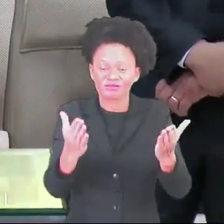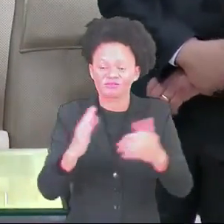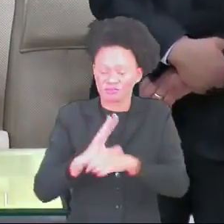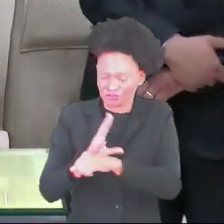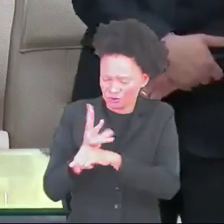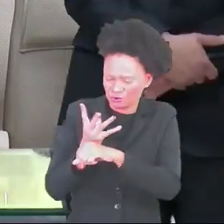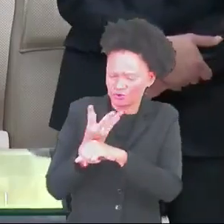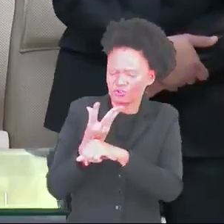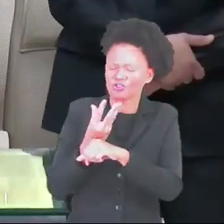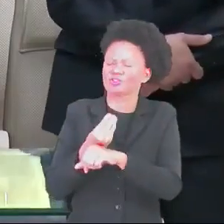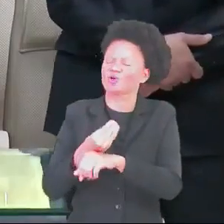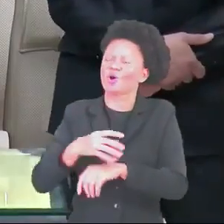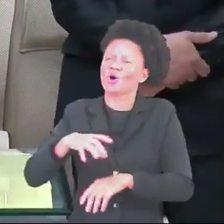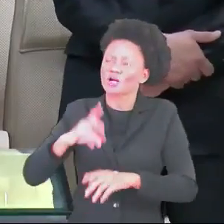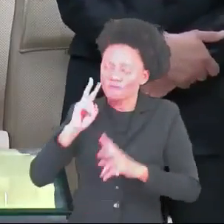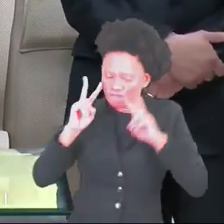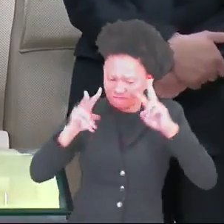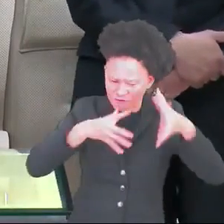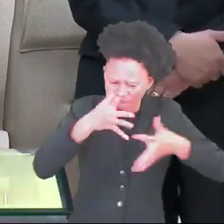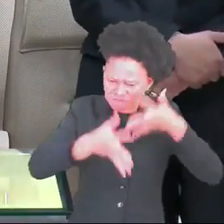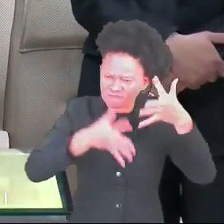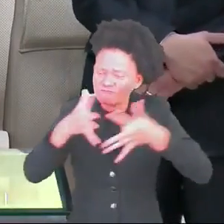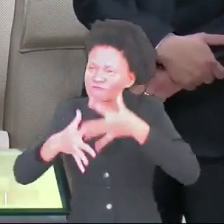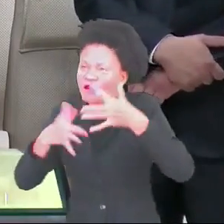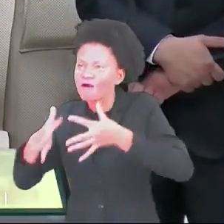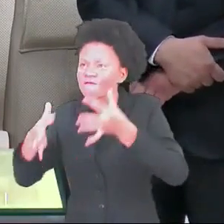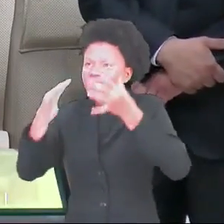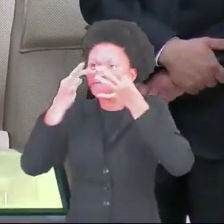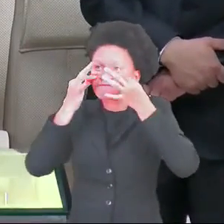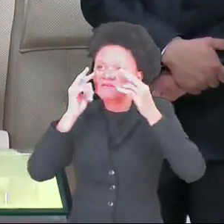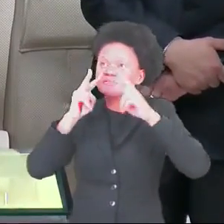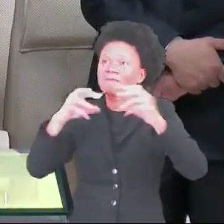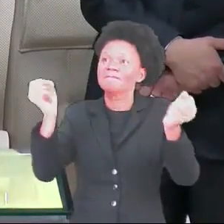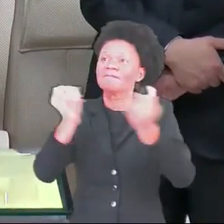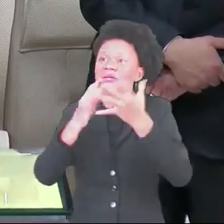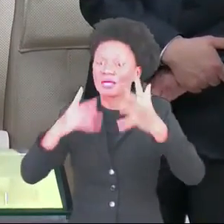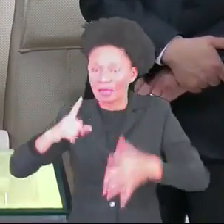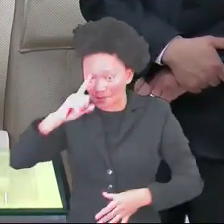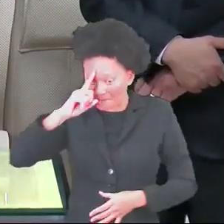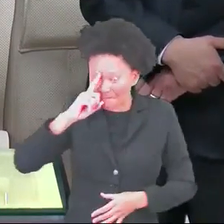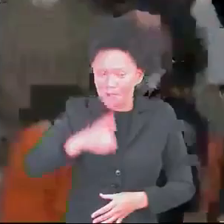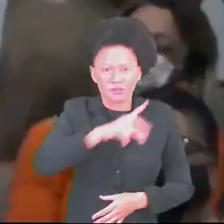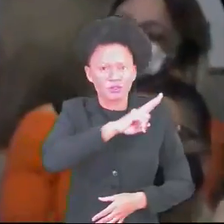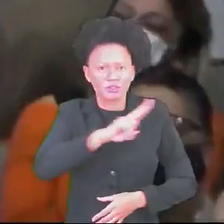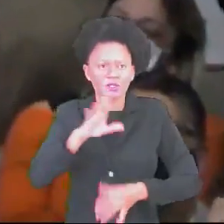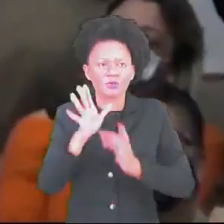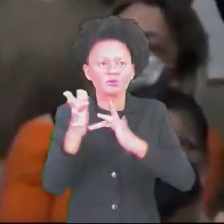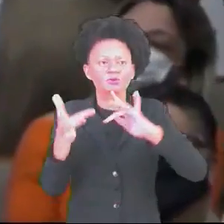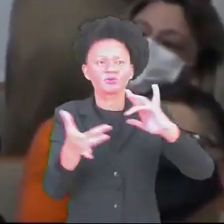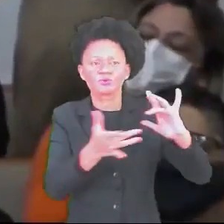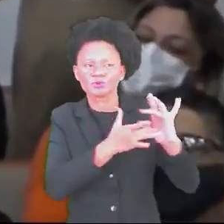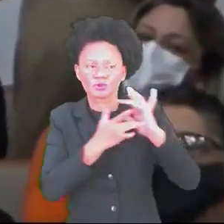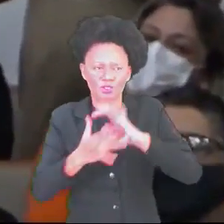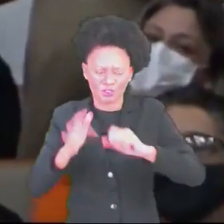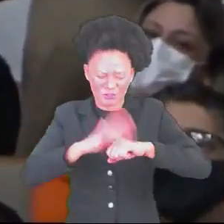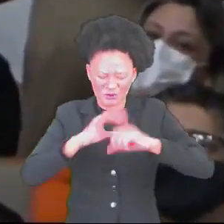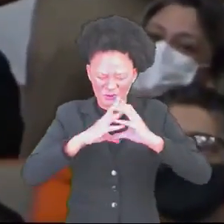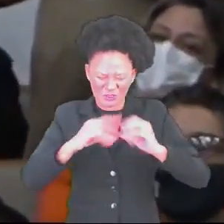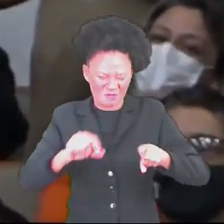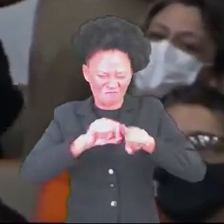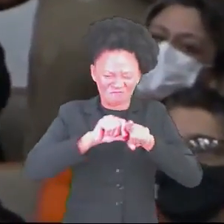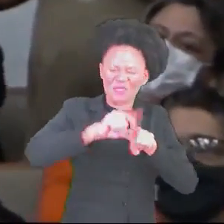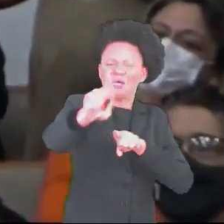que ouviu e enxergou agora o milagre. Eu dou ordem no nome de Jesus Cristo, que essa enfermidade